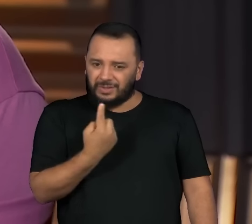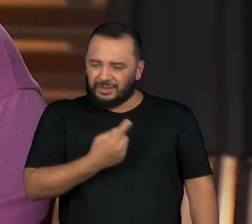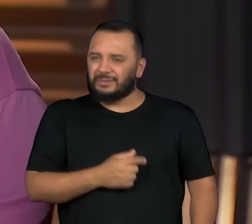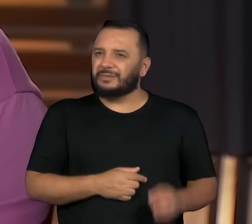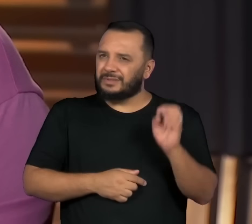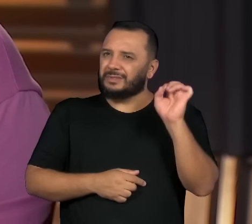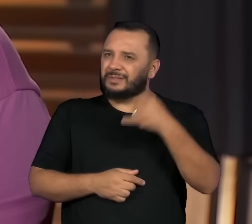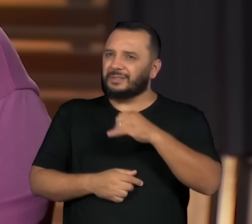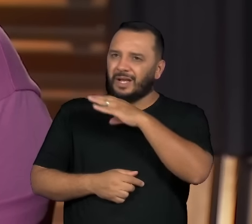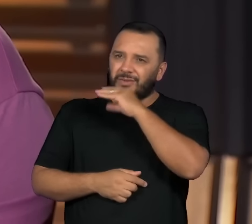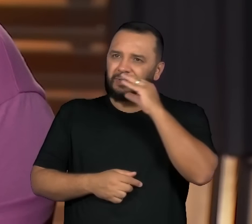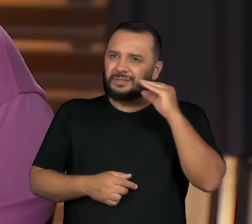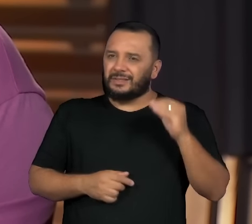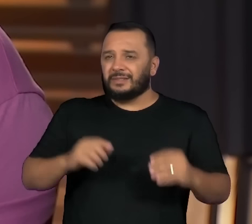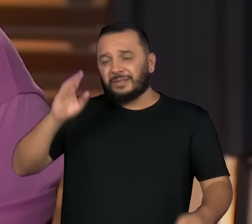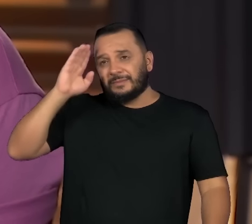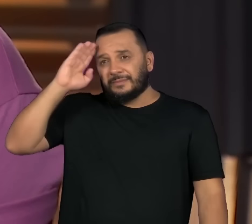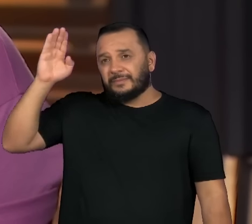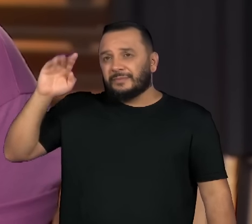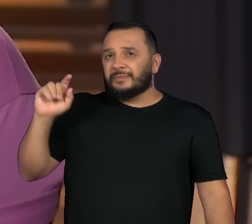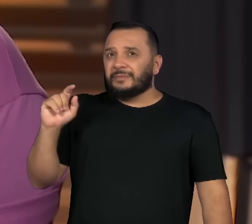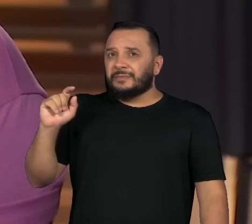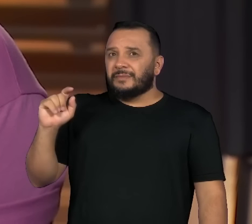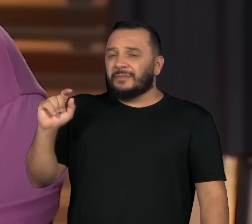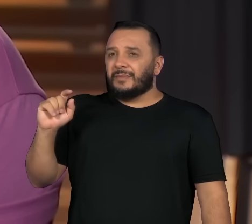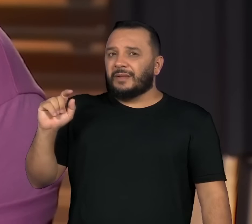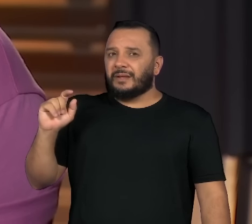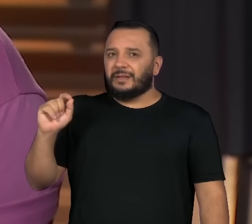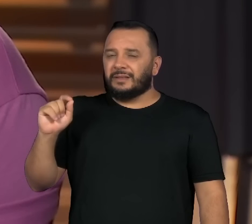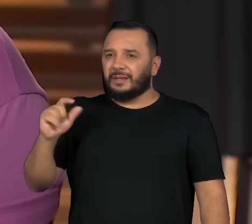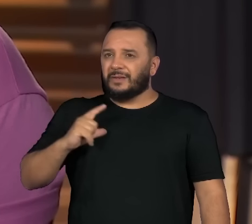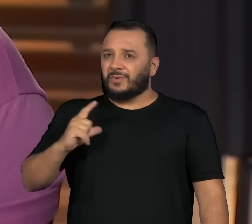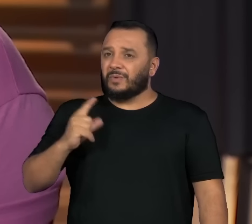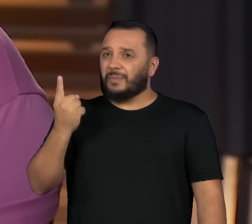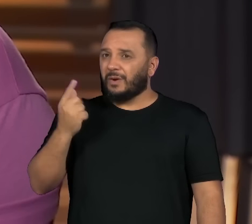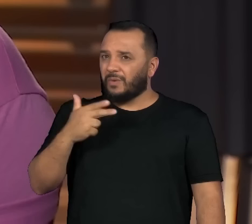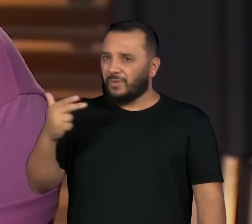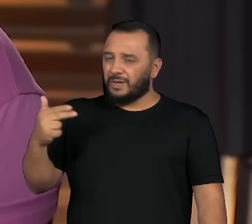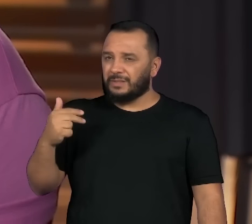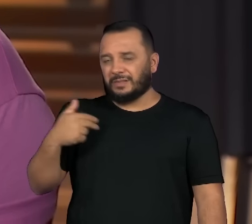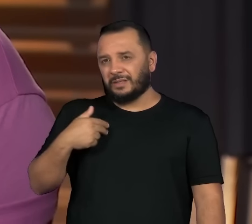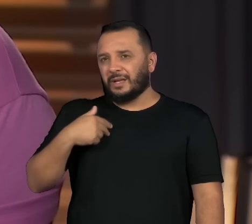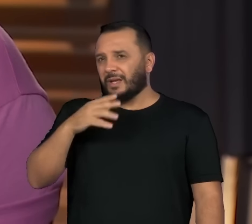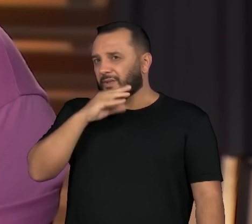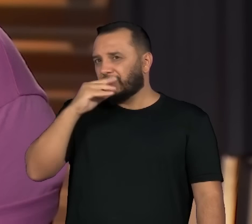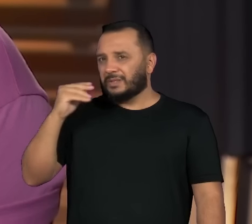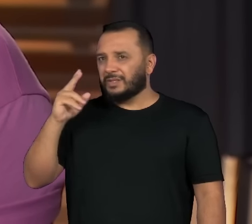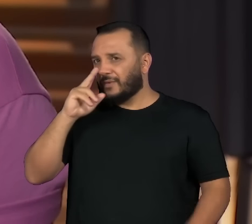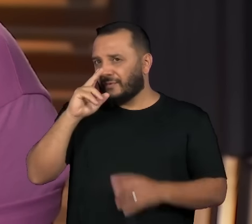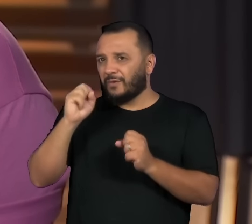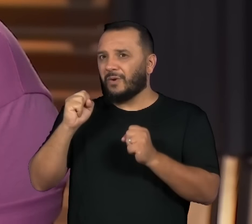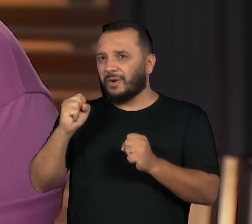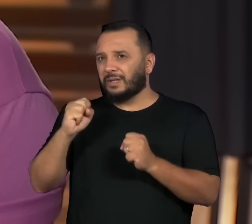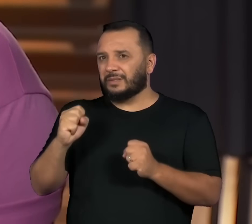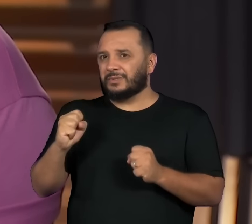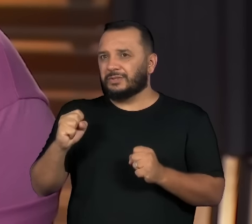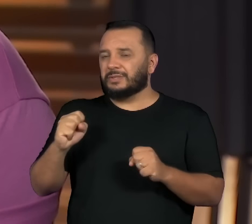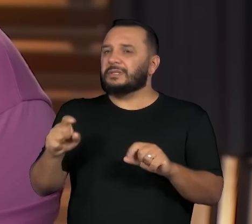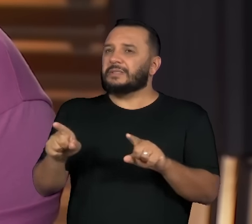adolescência, principalmente, eu acho que uma das coisas na adolescência ser tão forte e